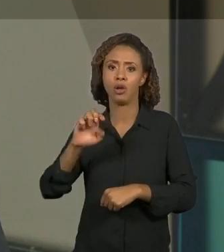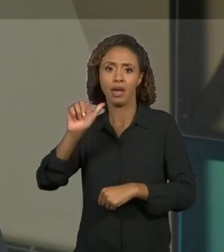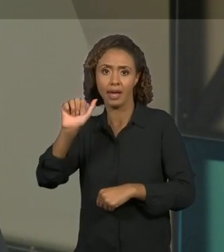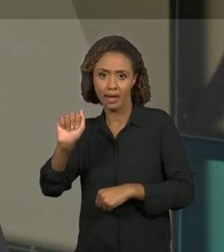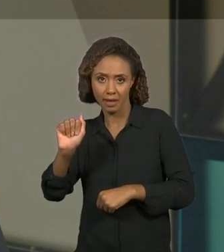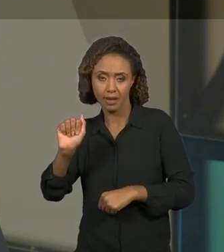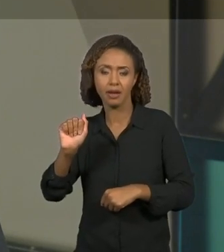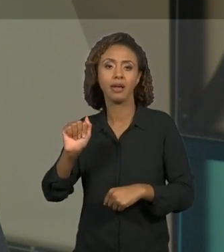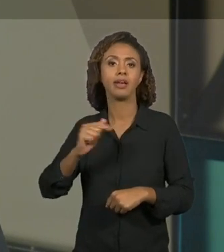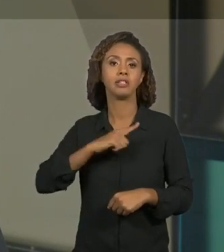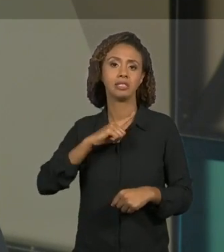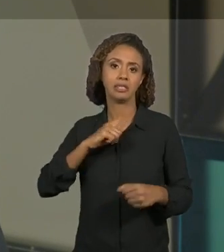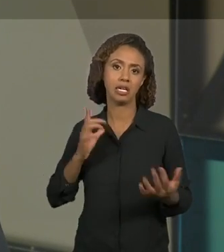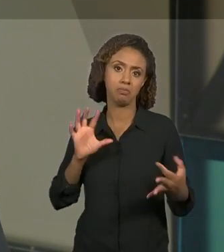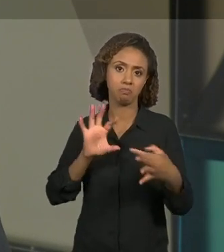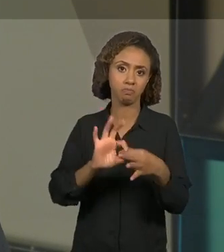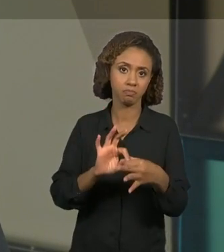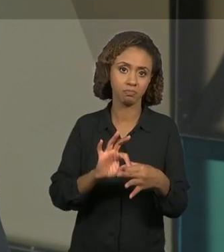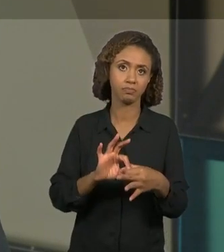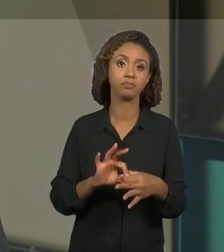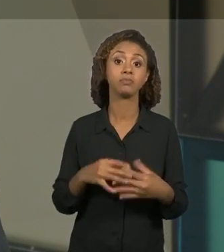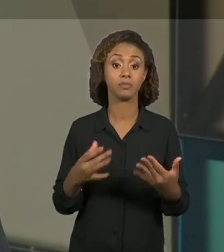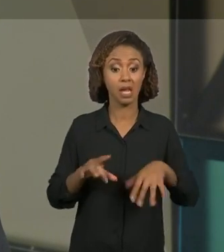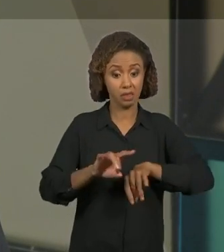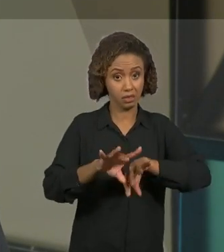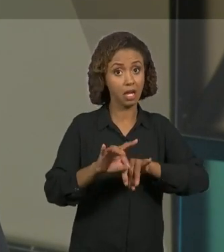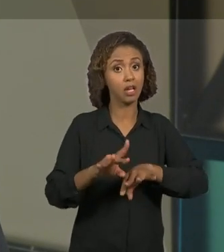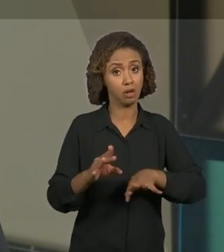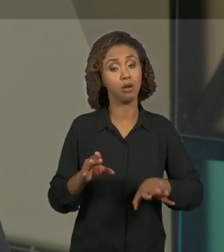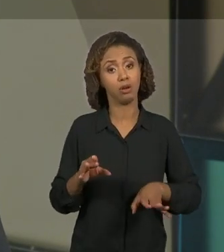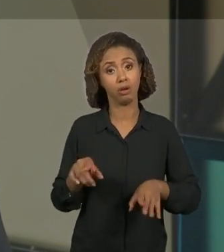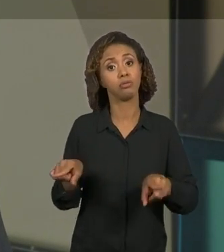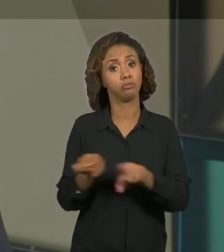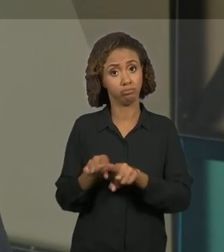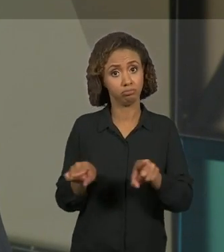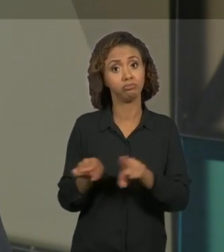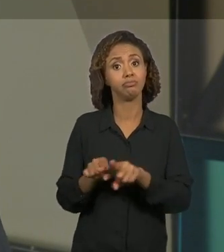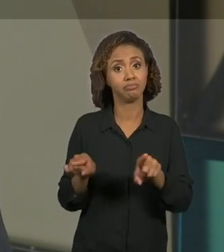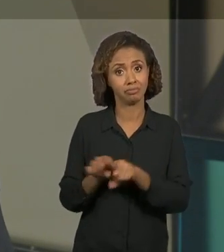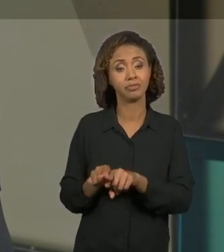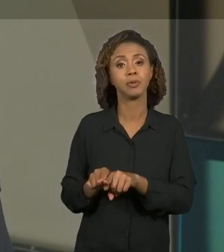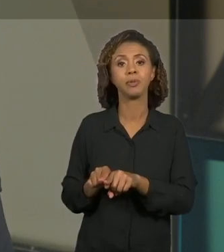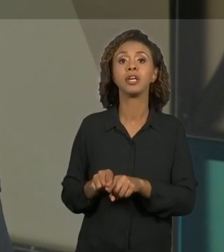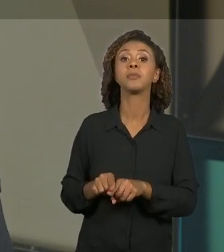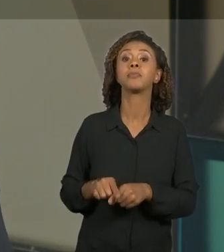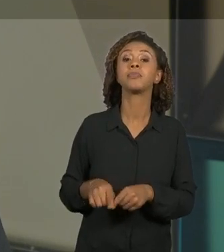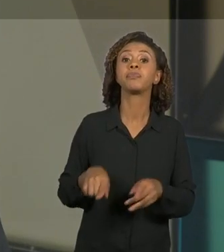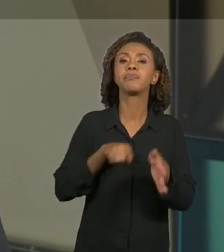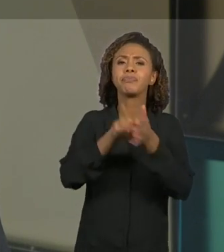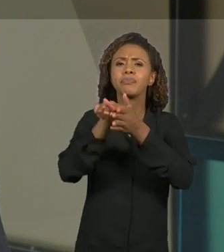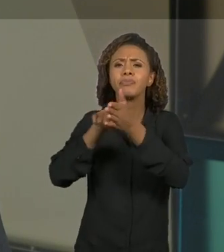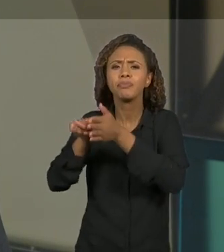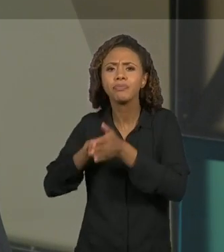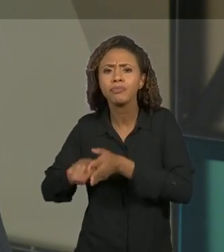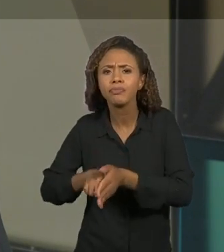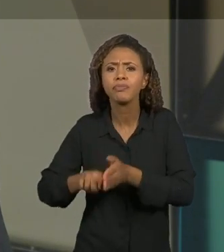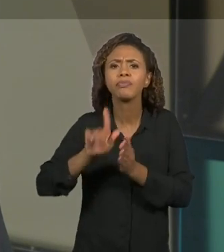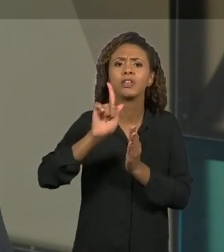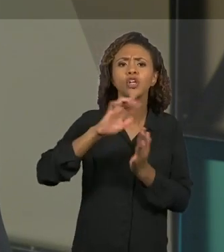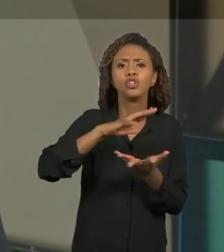confea-crea é mútua né e os tecnólogos fazem parte do conselho os geólogos fazem parte do